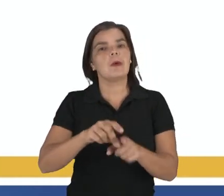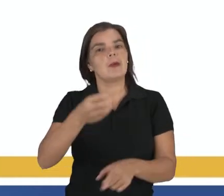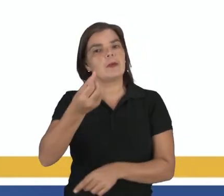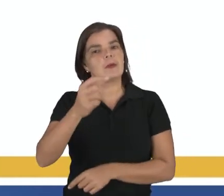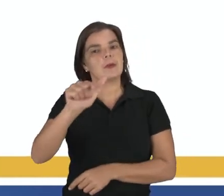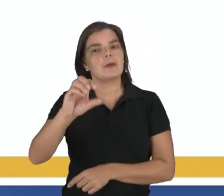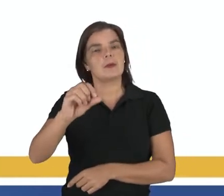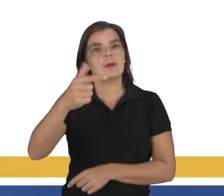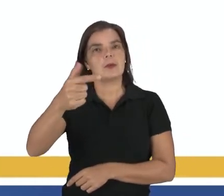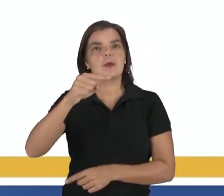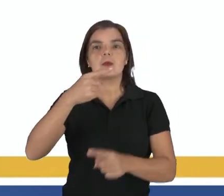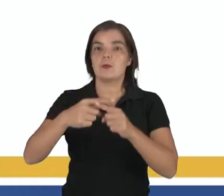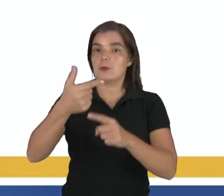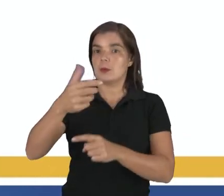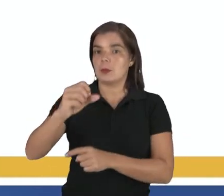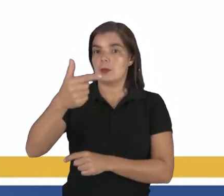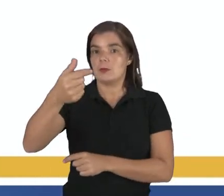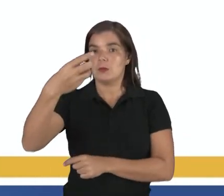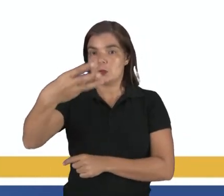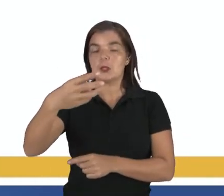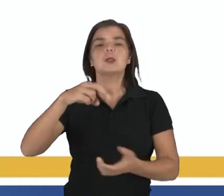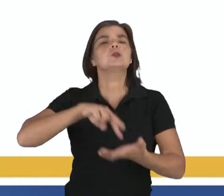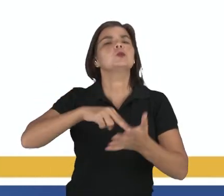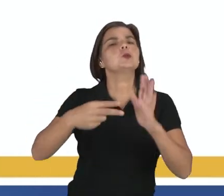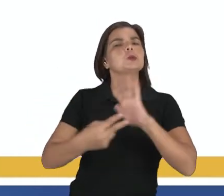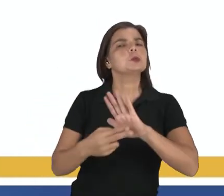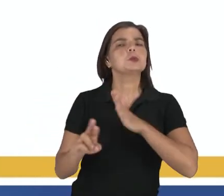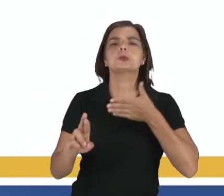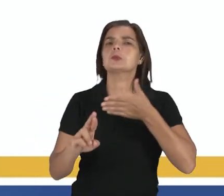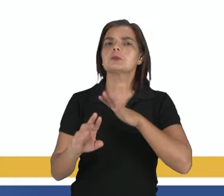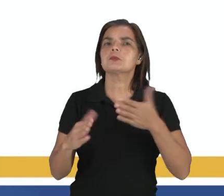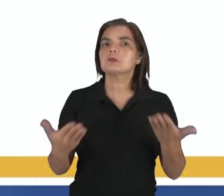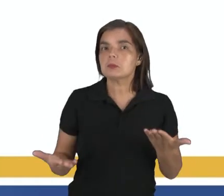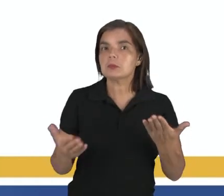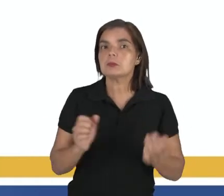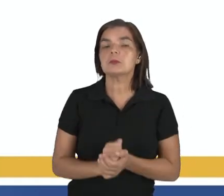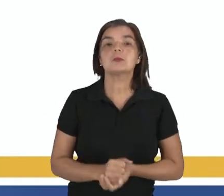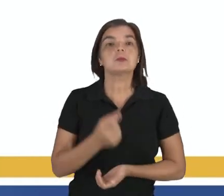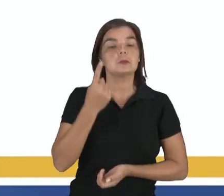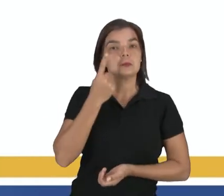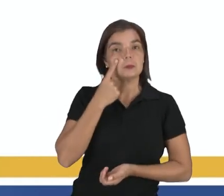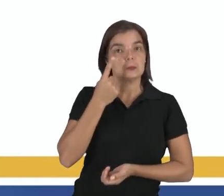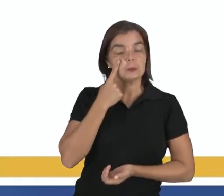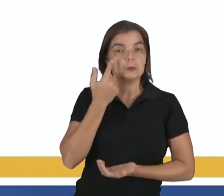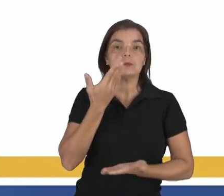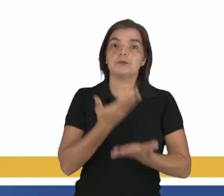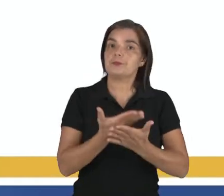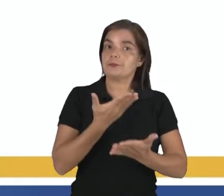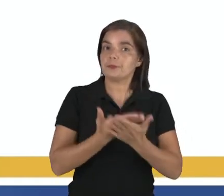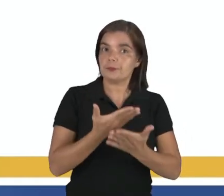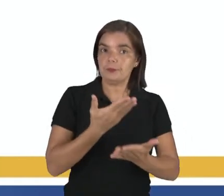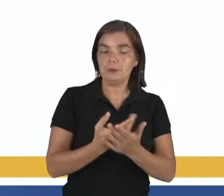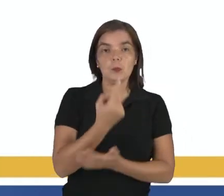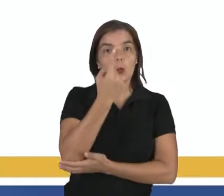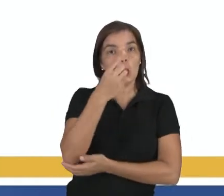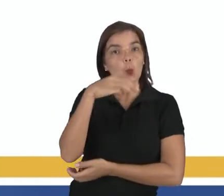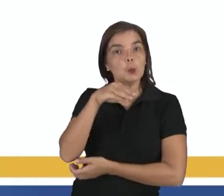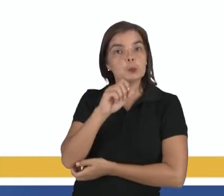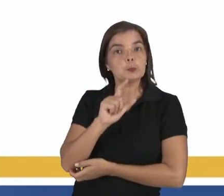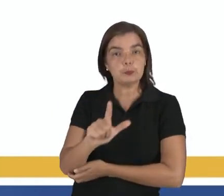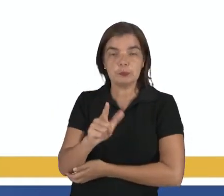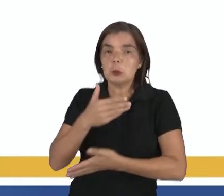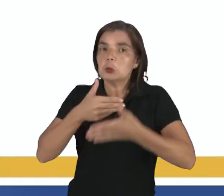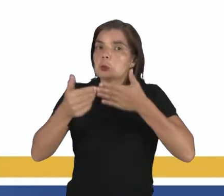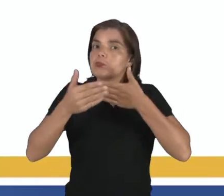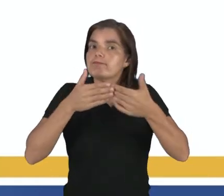vezes 10 a 23 íons. Então, o que isso representa? Quando a gente trabalha com 1 mol